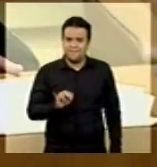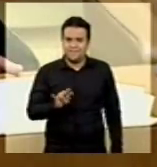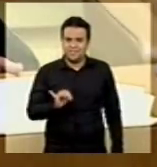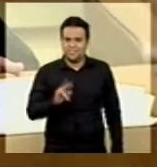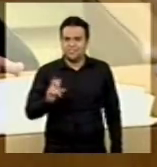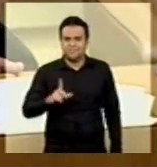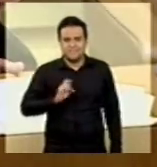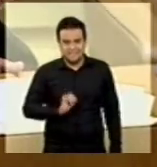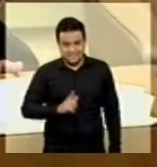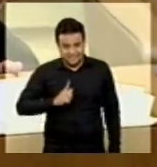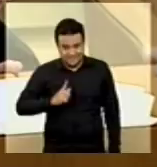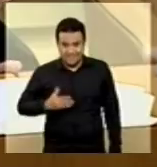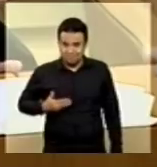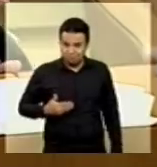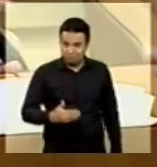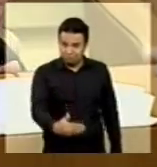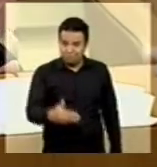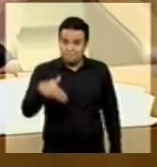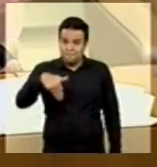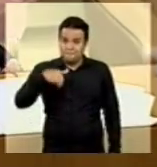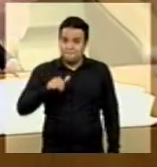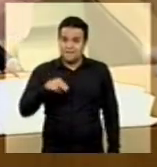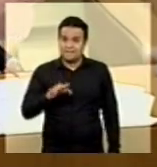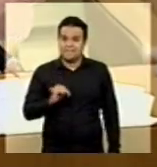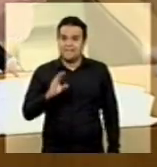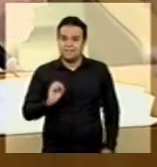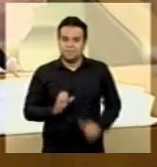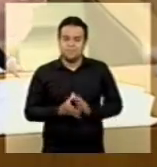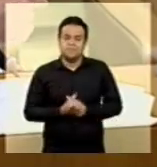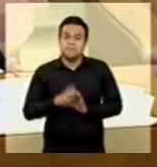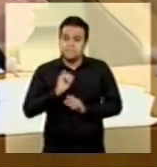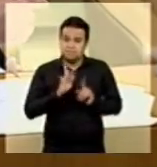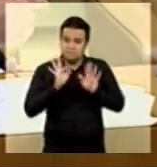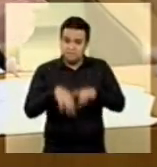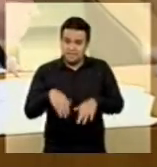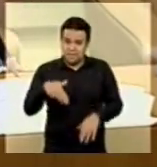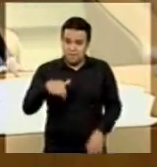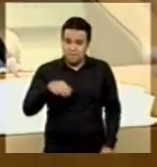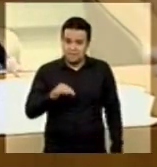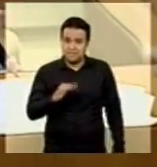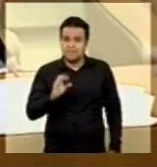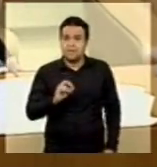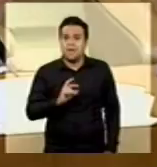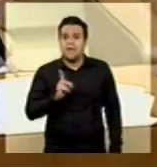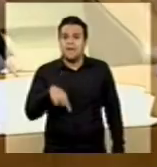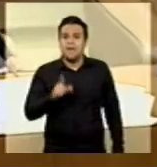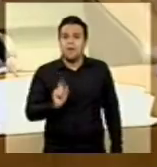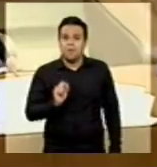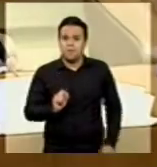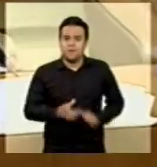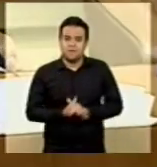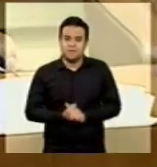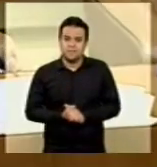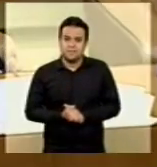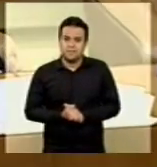curso. Cessado o mandato, ele responde no que eu costumo apontar como a pedreira da